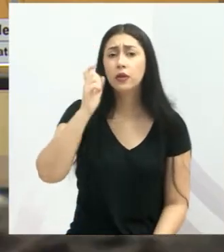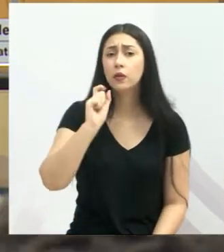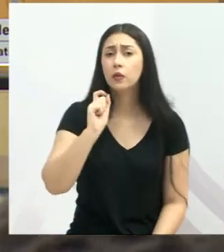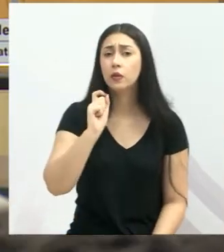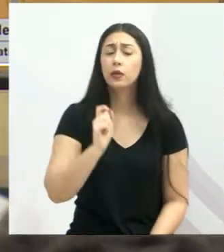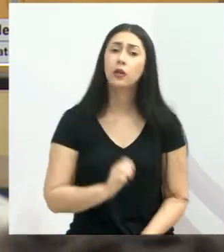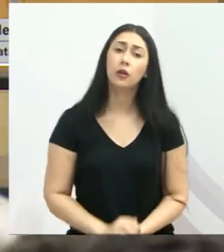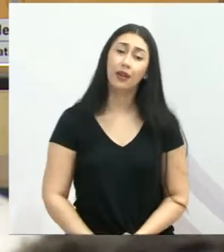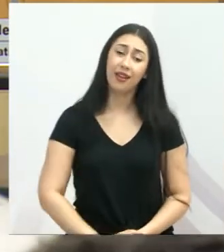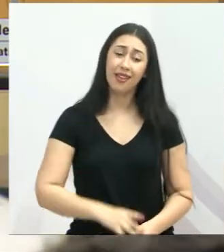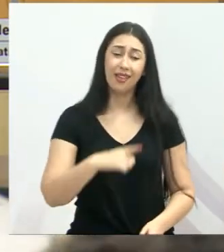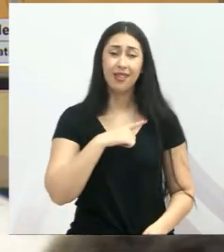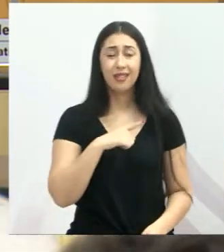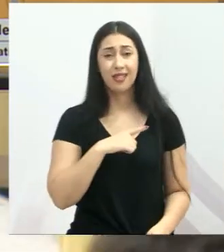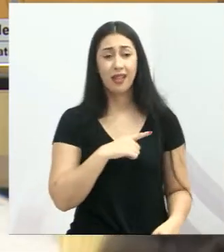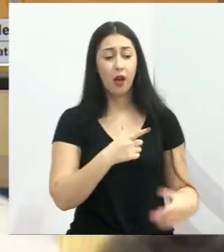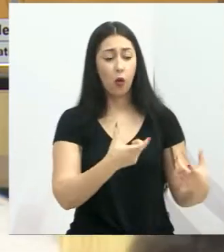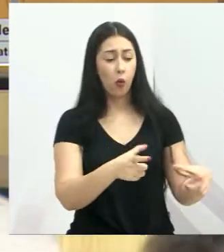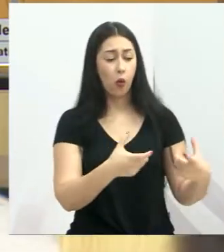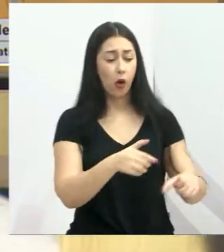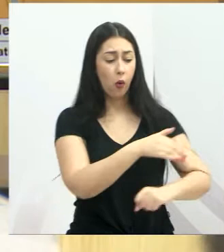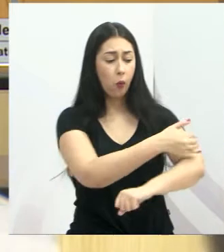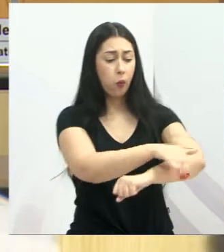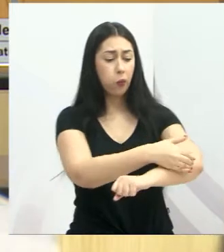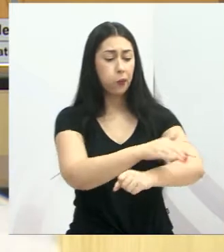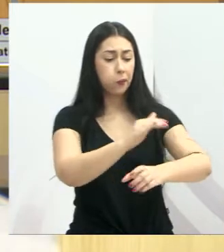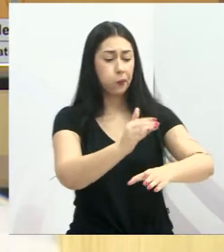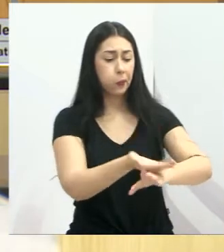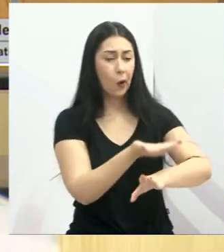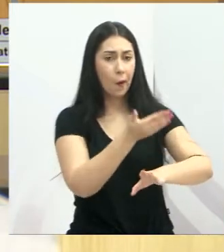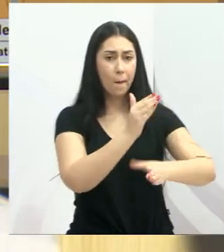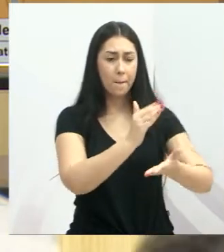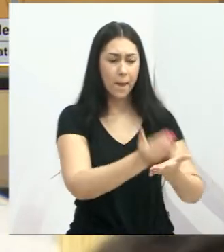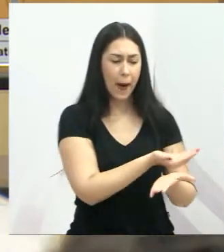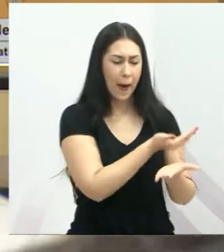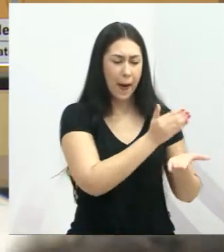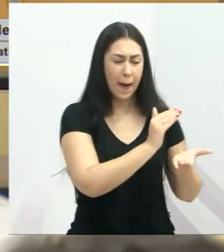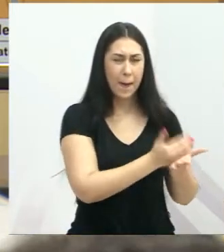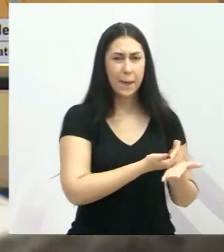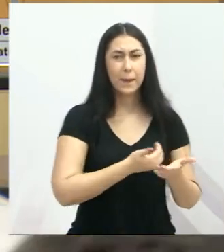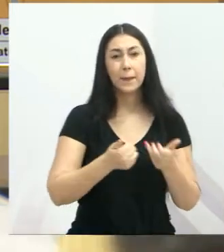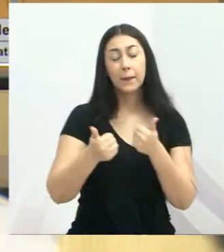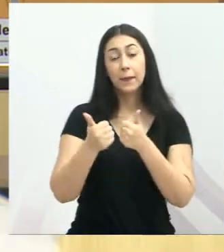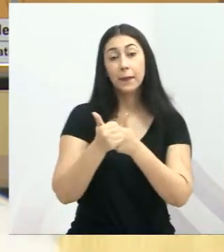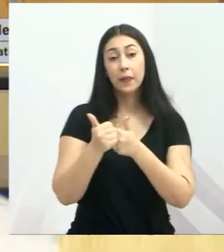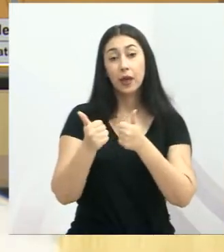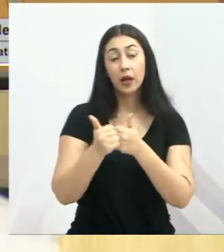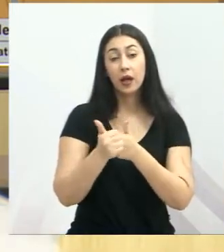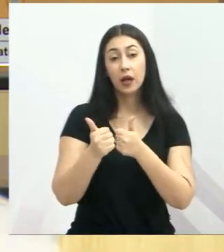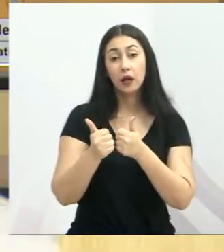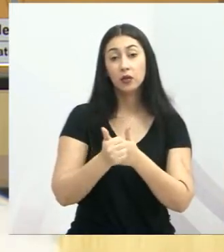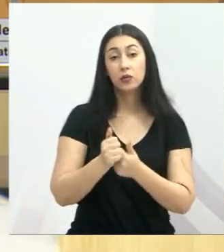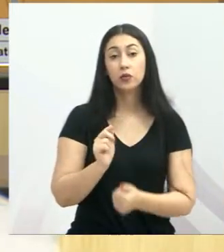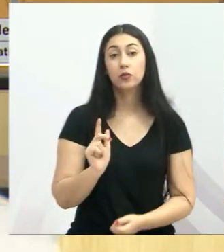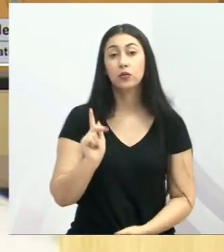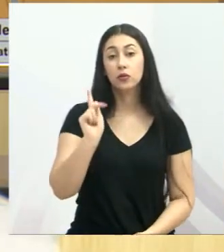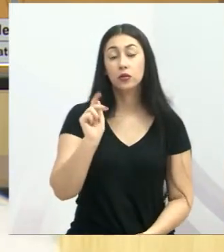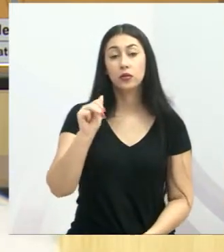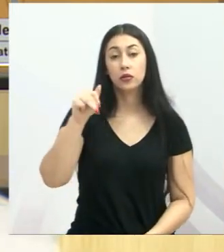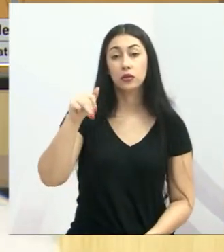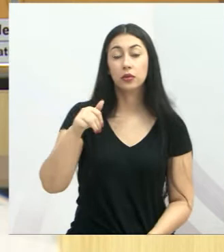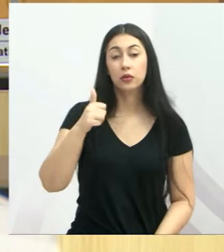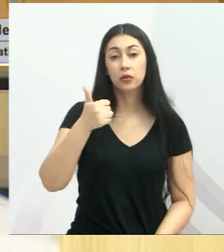a buracos constatados na região da alça de acesso existente na altura do quilômetro